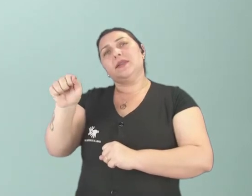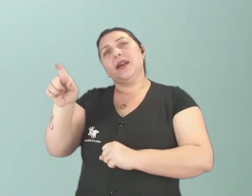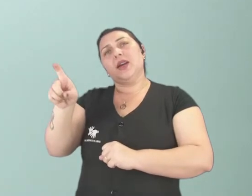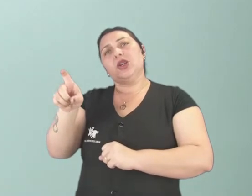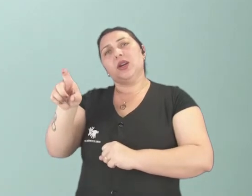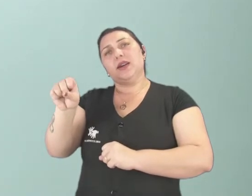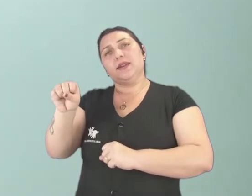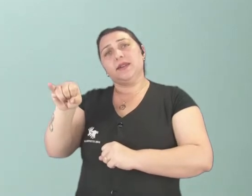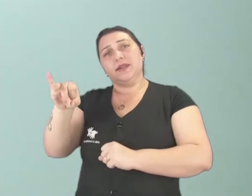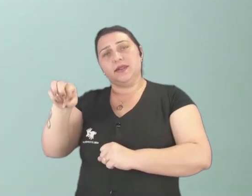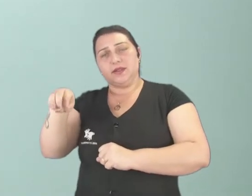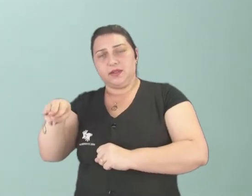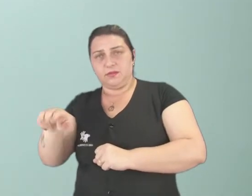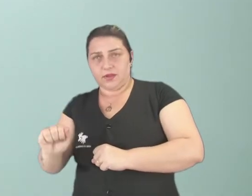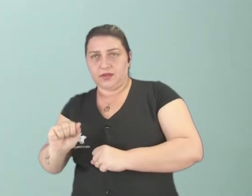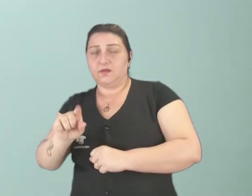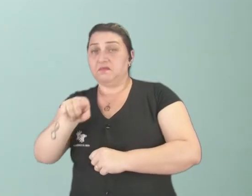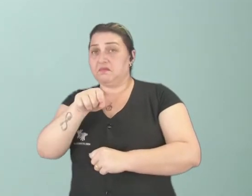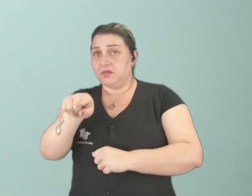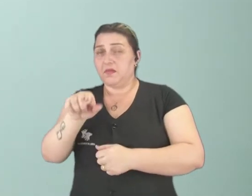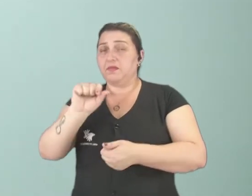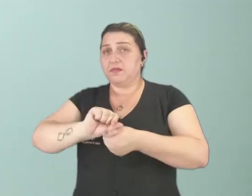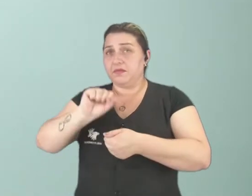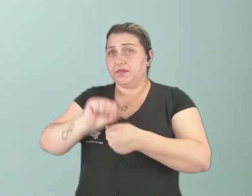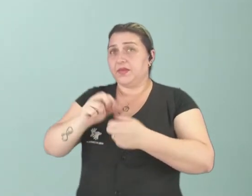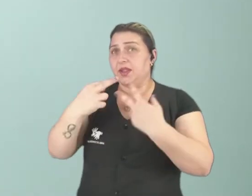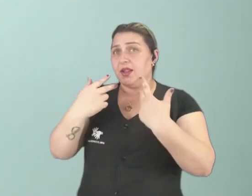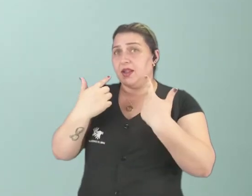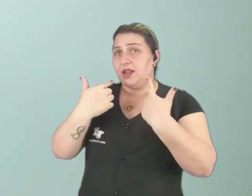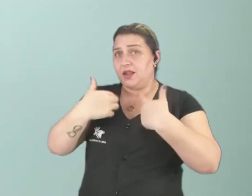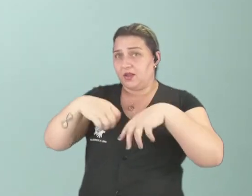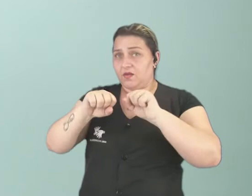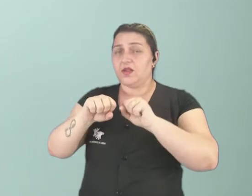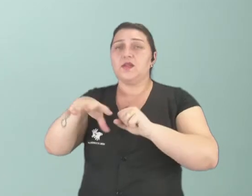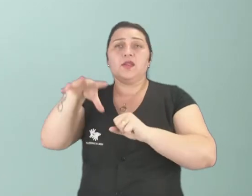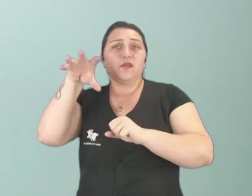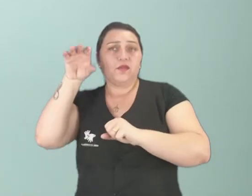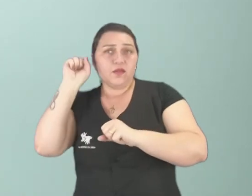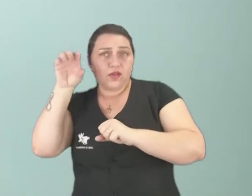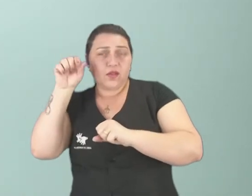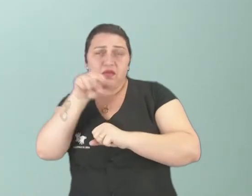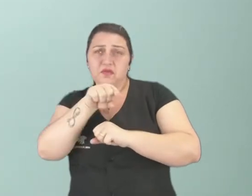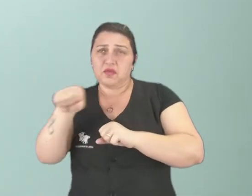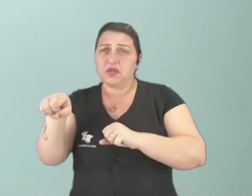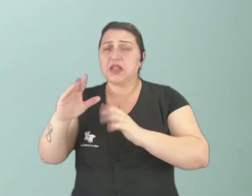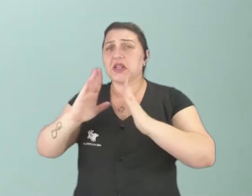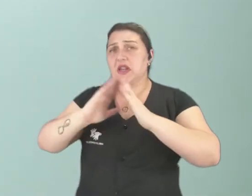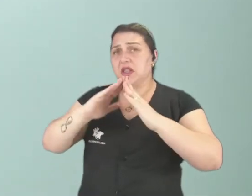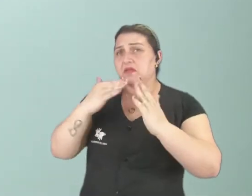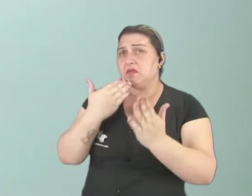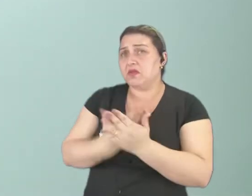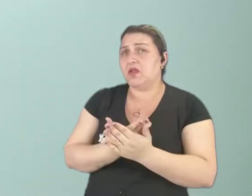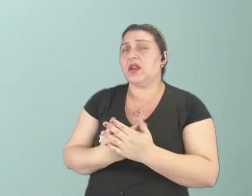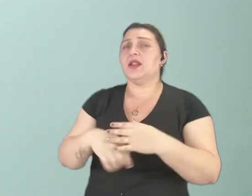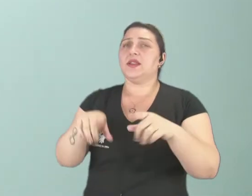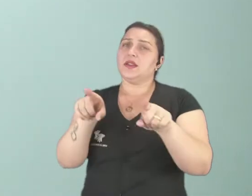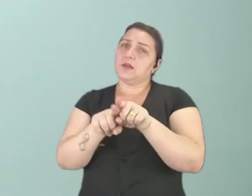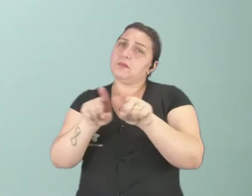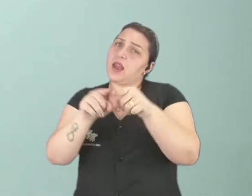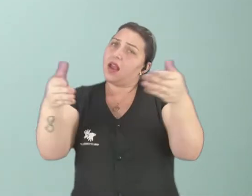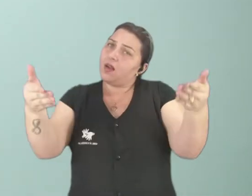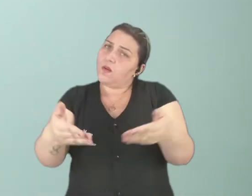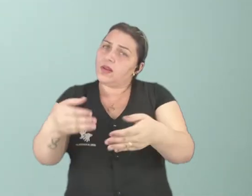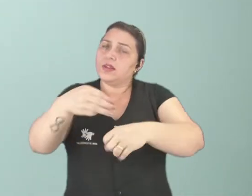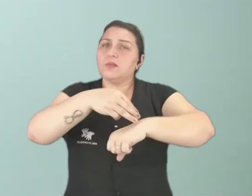você, com certeza, se você for fazer linguagem, você vai ouvir. Mesmo você aí na escola, também, né, agora,